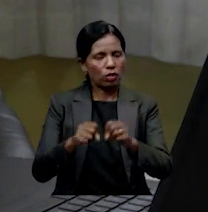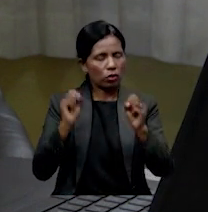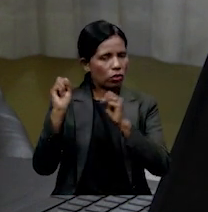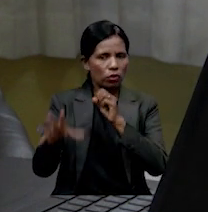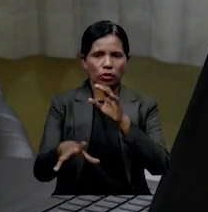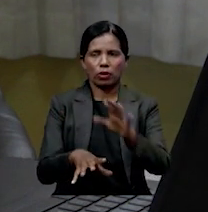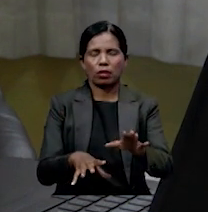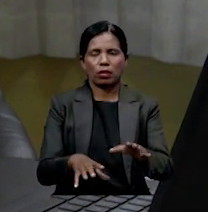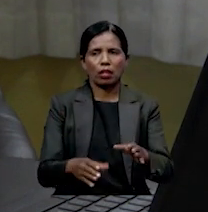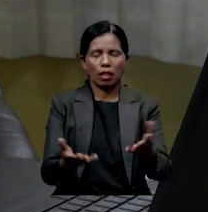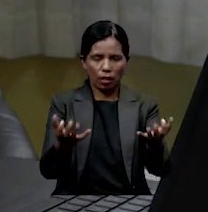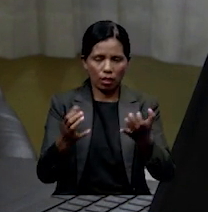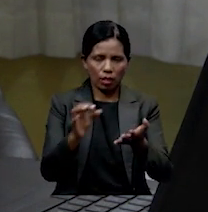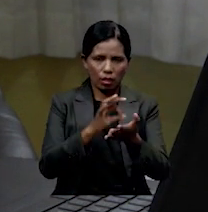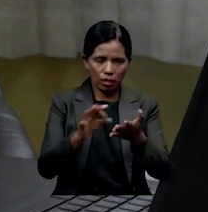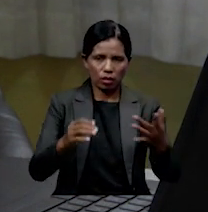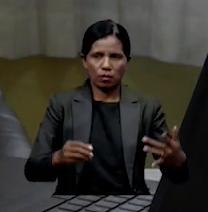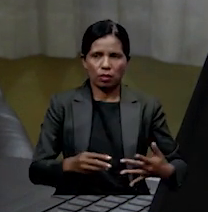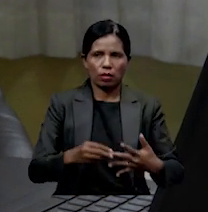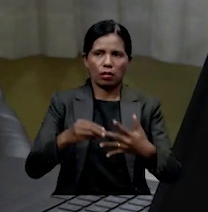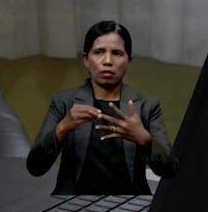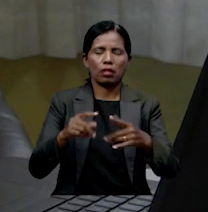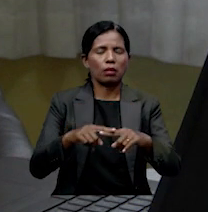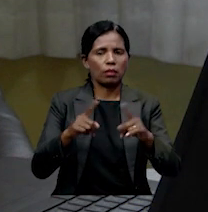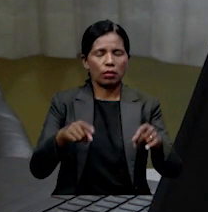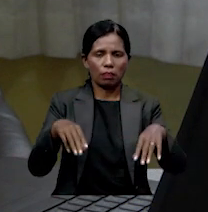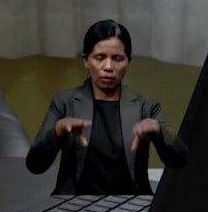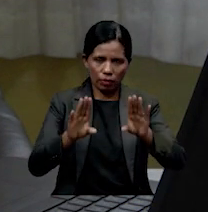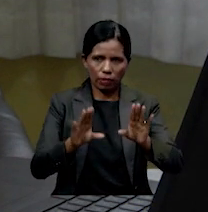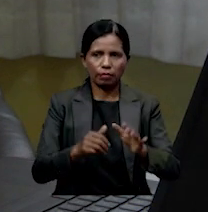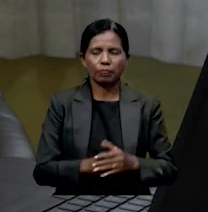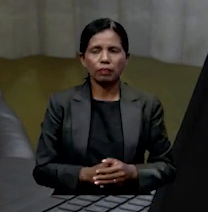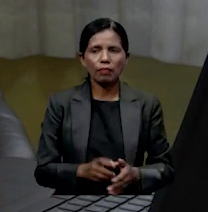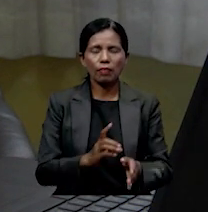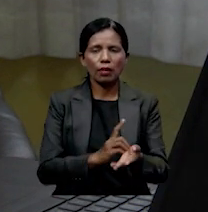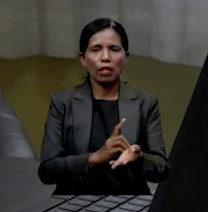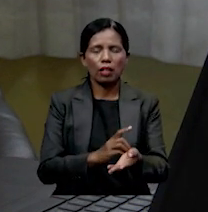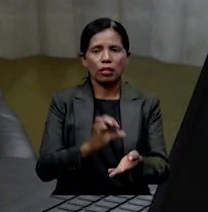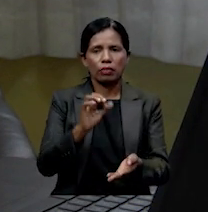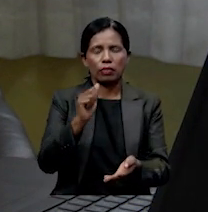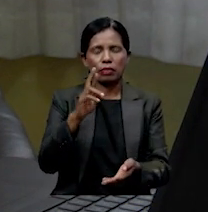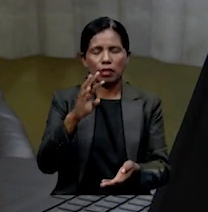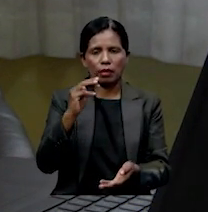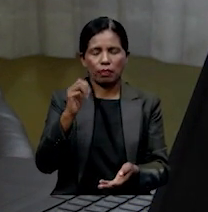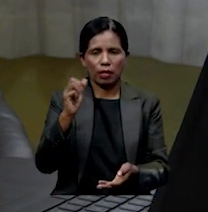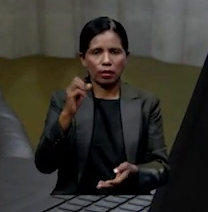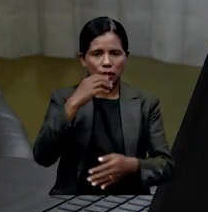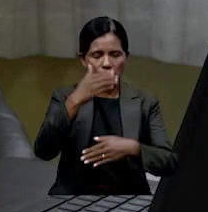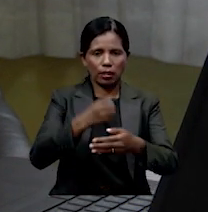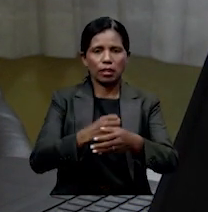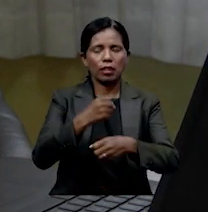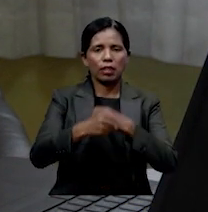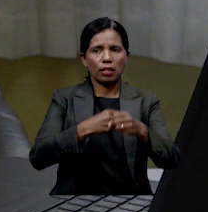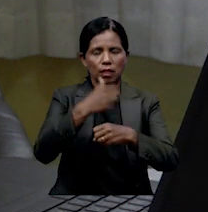registro, então se tem esse registro oficial, na fim, ele faz. Direção Nacional de Farmácia, tinha um, a Hanoiô, a Tubeletau, Farmácia